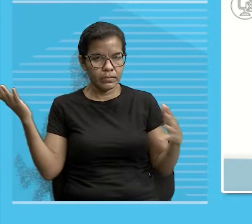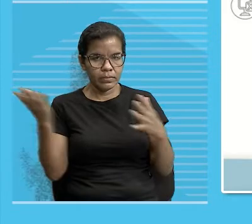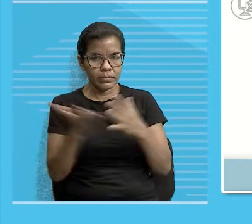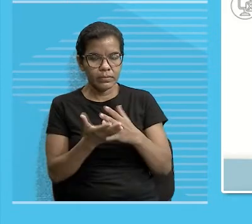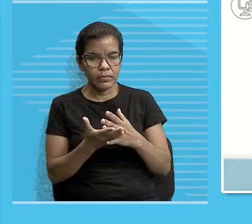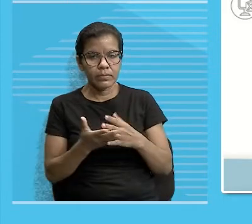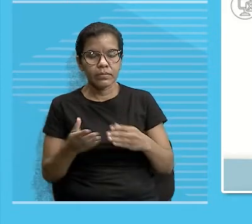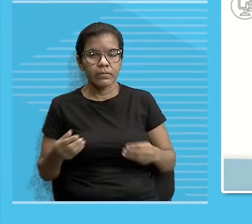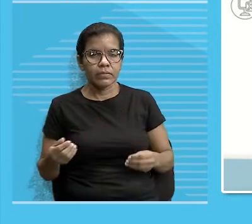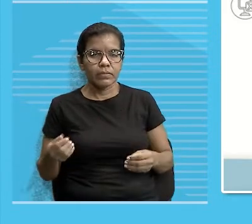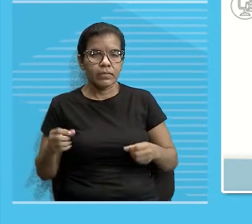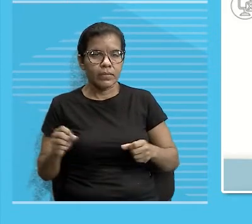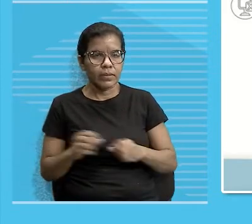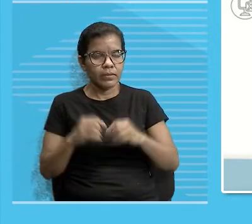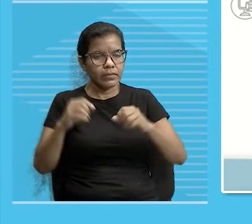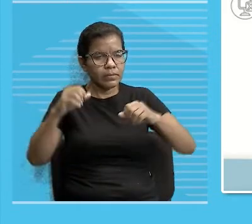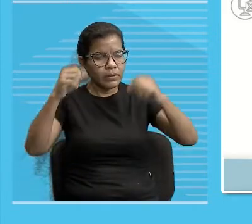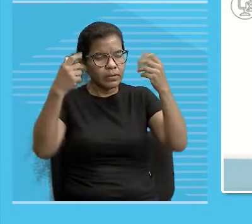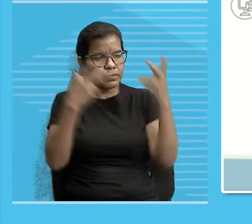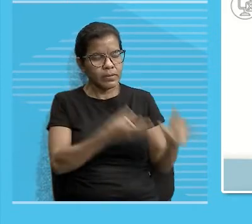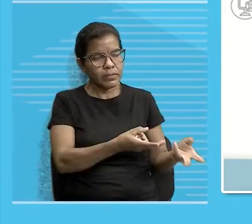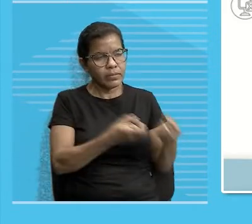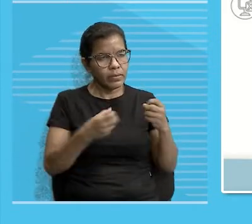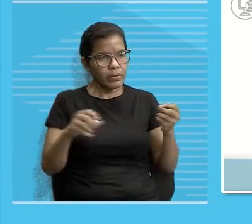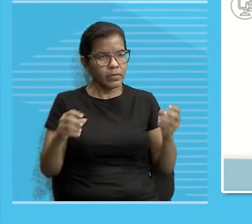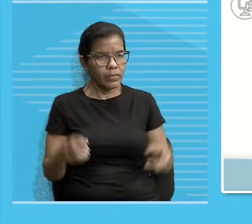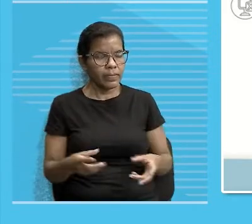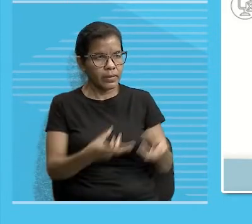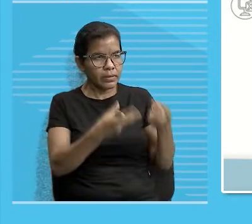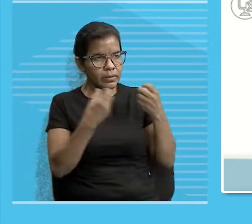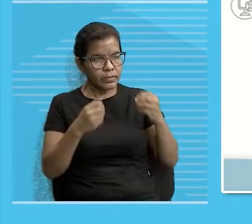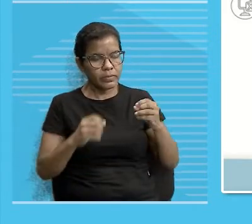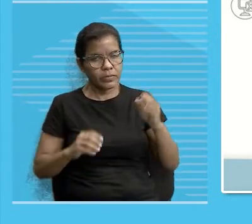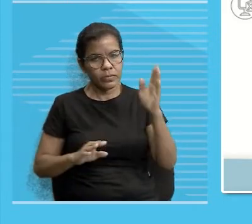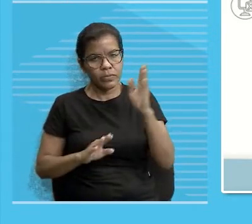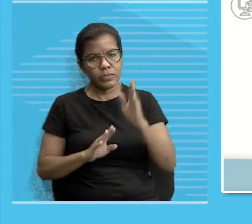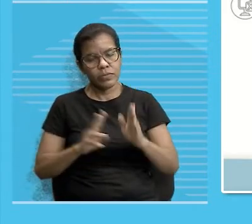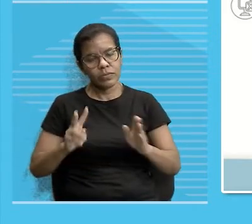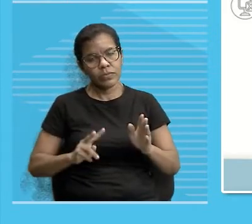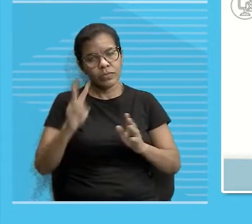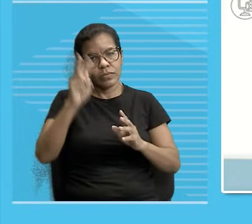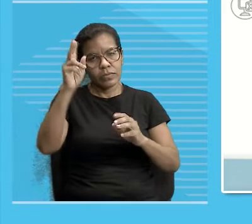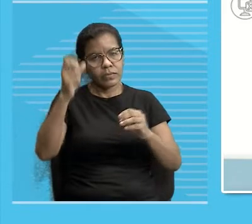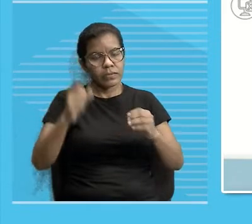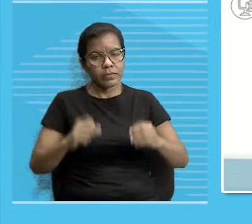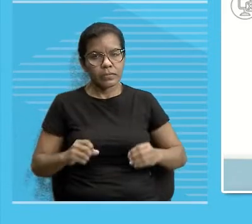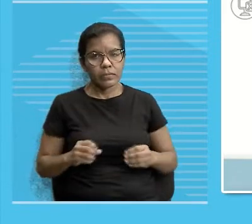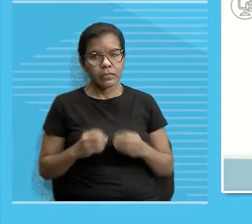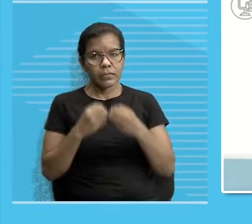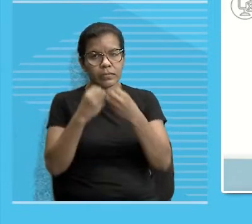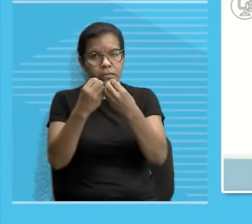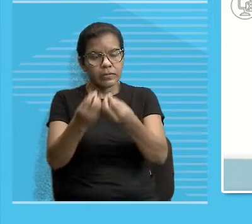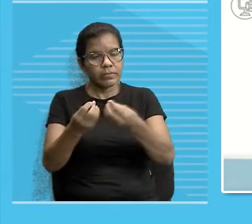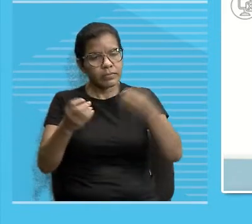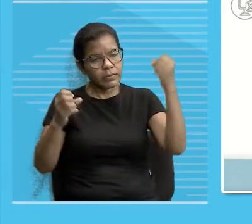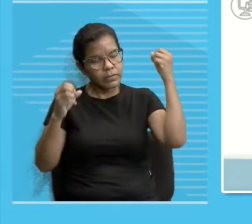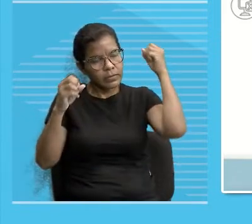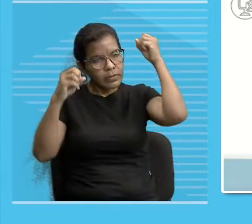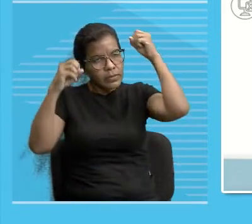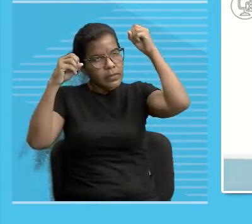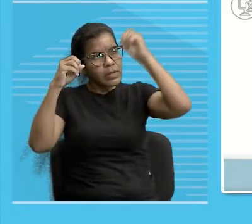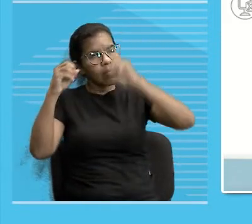um detalhe para a gente perceber. Observem que o volume, galera, é dado justamente pelo claro e